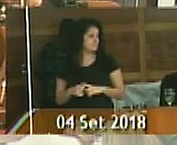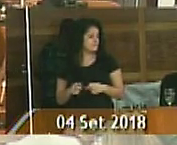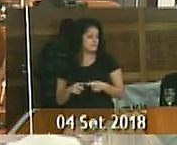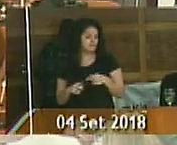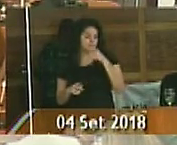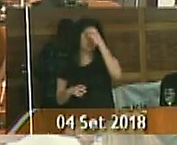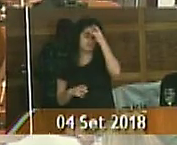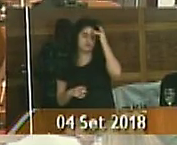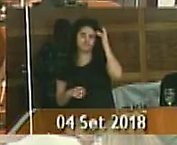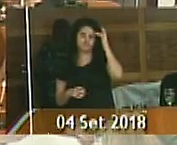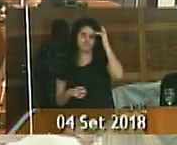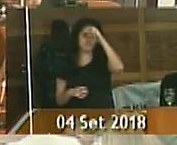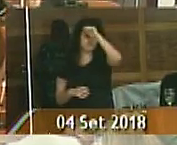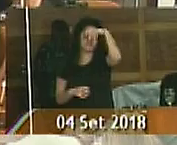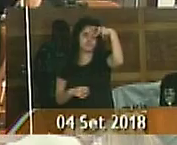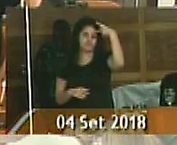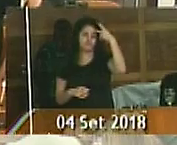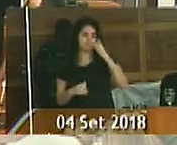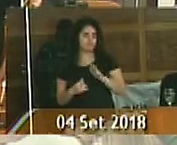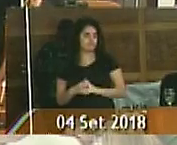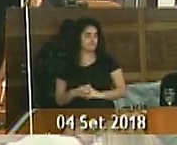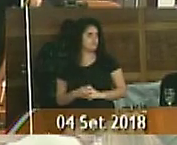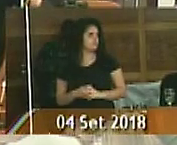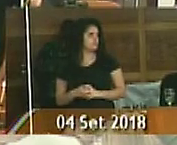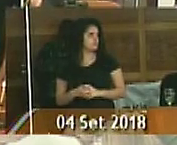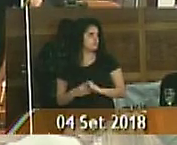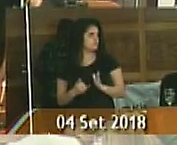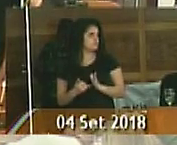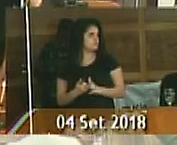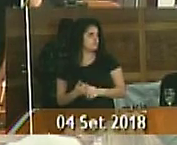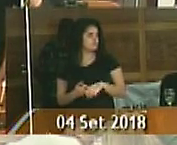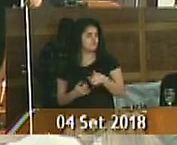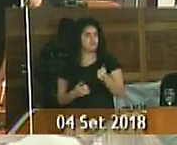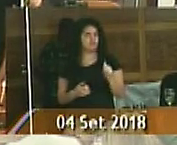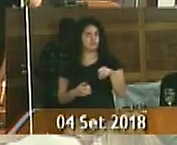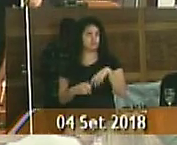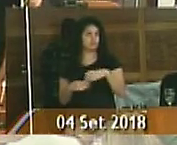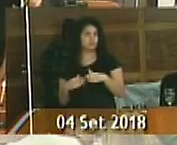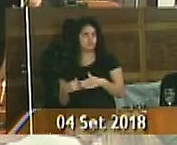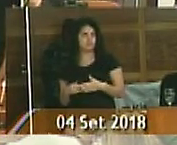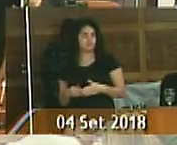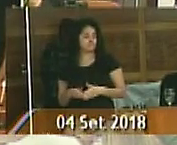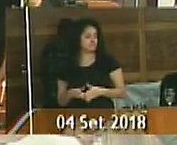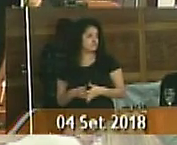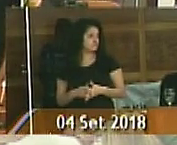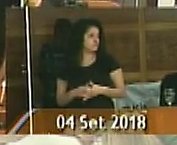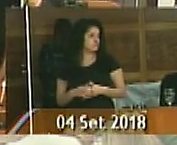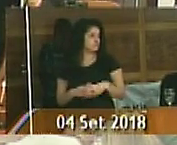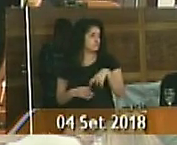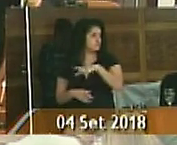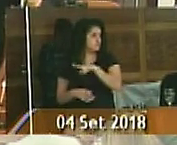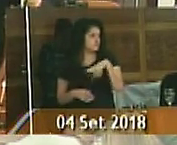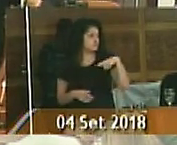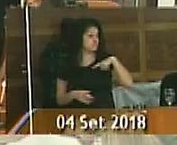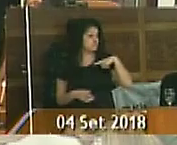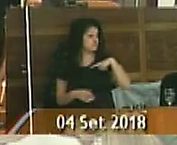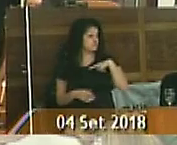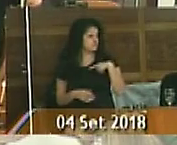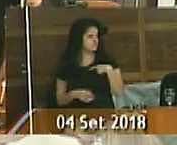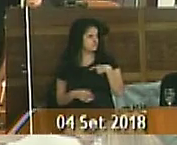algumas pessoas da prefeitura, indicados, né, por A ou por B, não vem ao caso. Eles têm essa